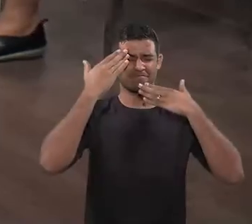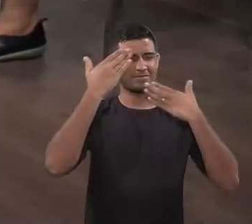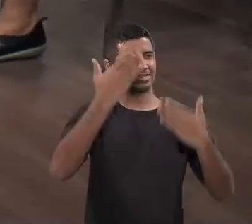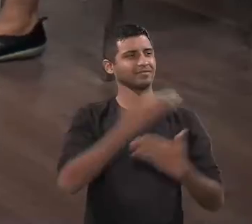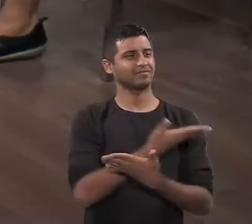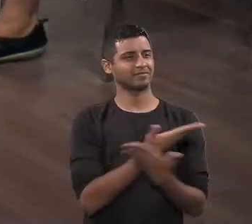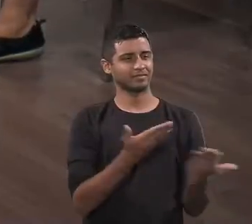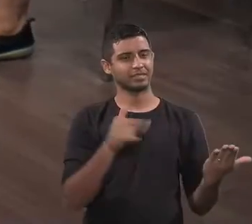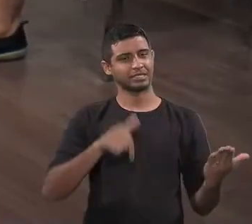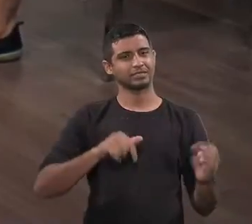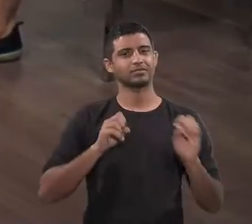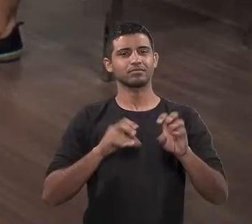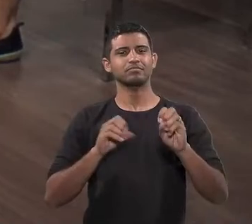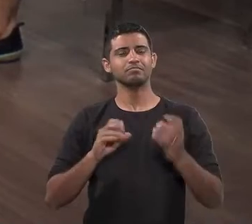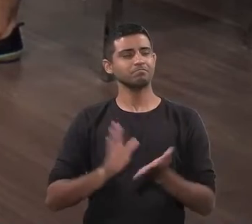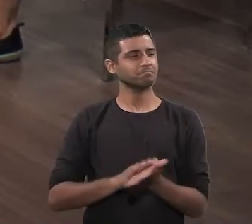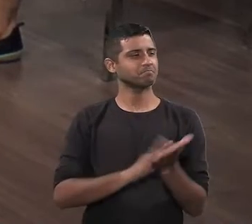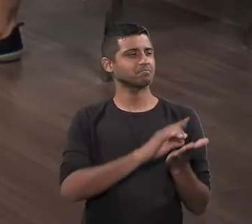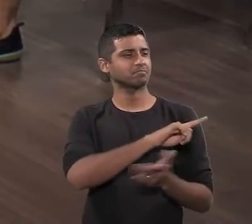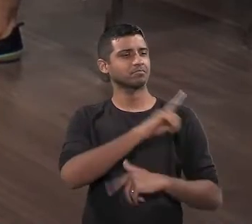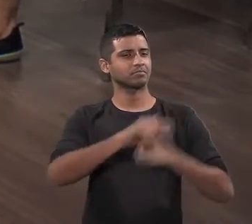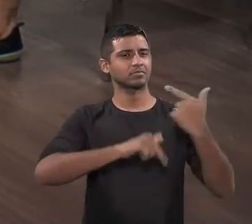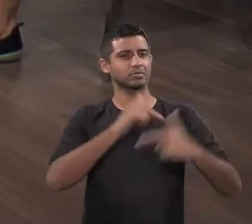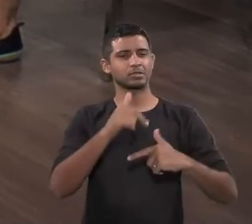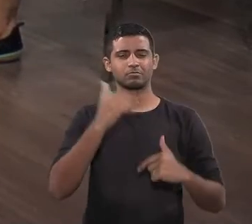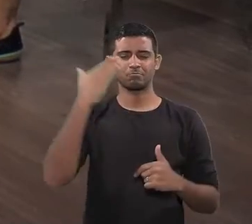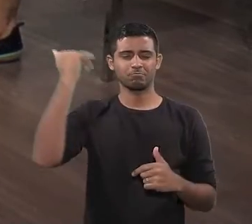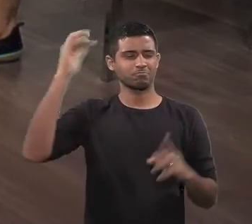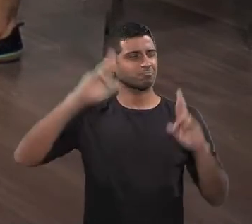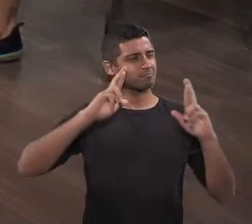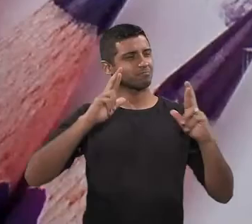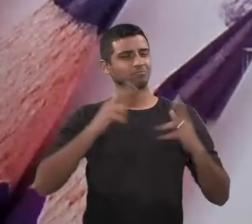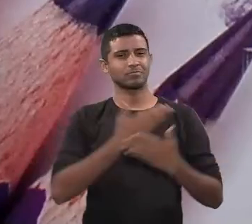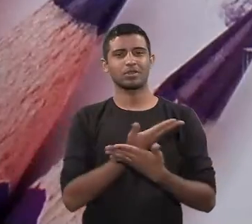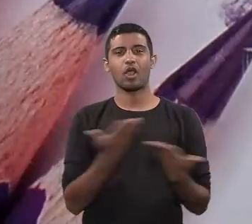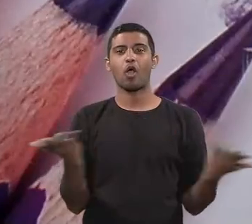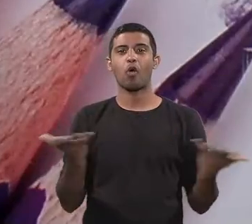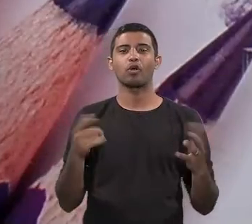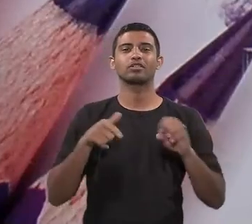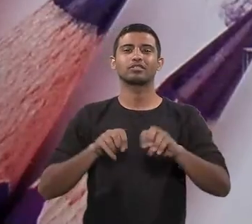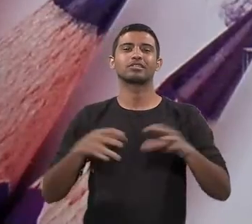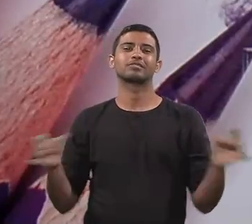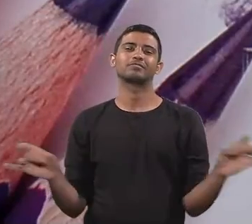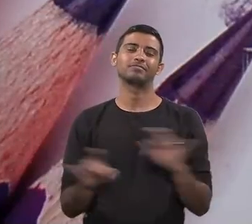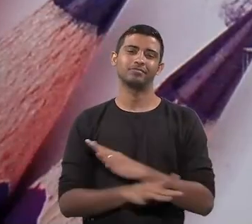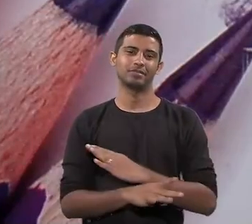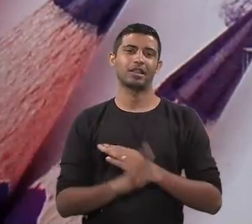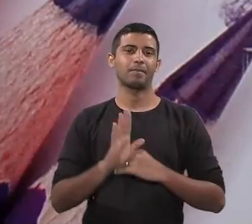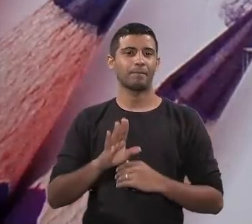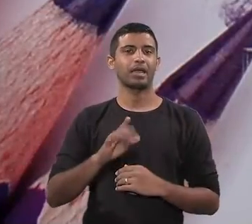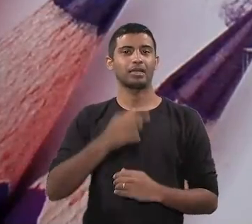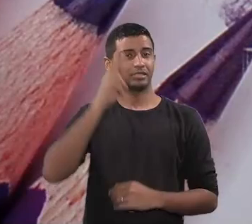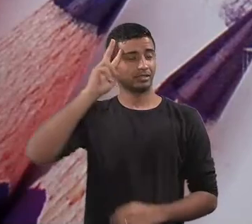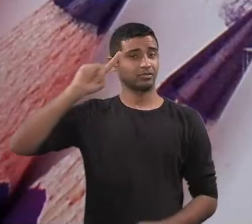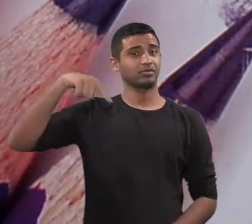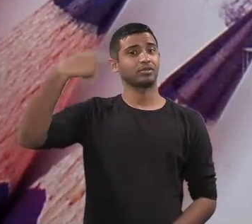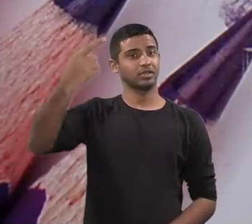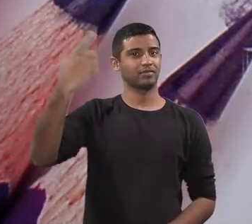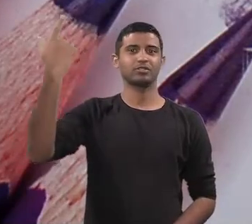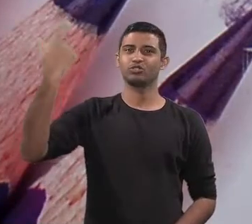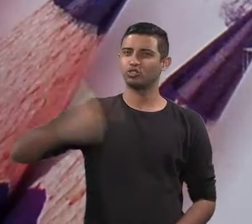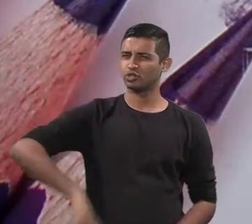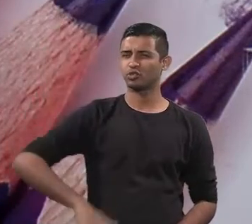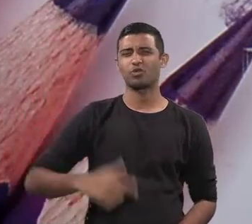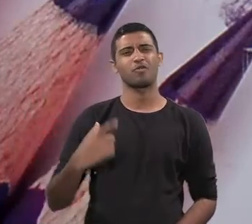Muitíssimo obrigada pela participação no programa, parabéns pelo trabalho, sucesso. O nosso programa fica por aqui, mas na segunda-feira que